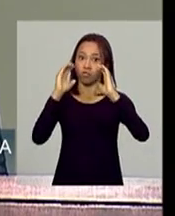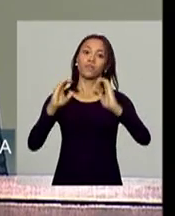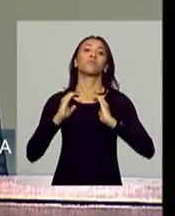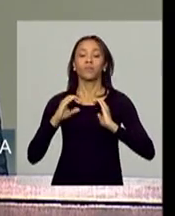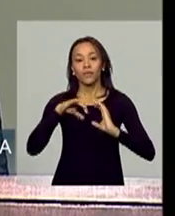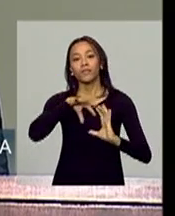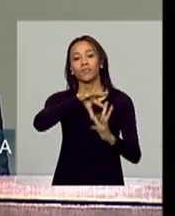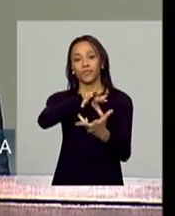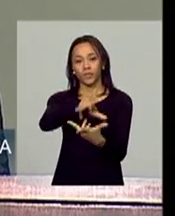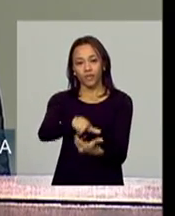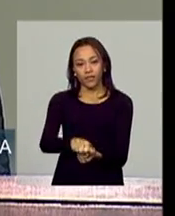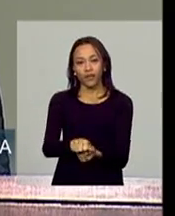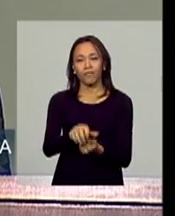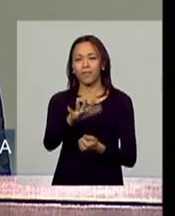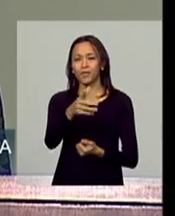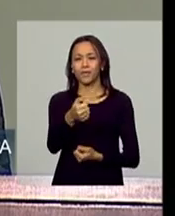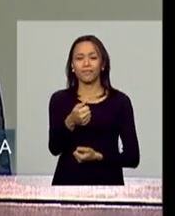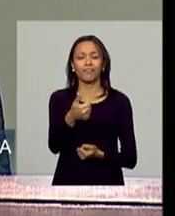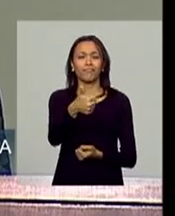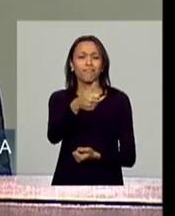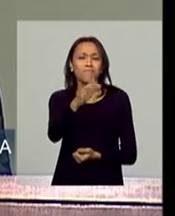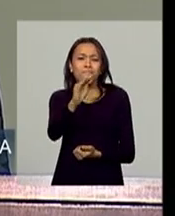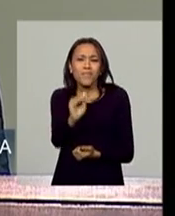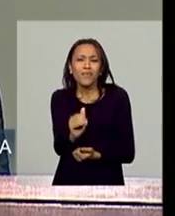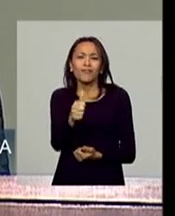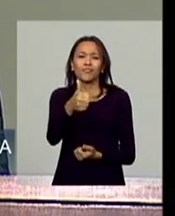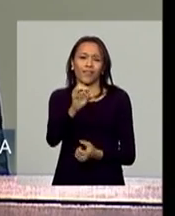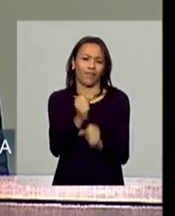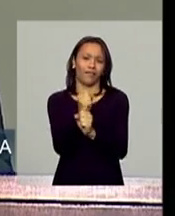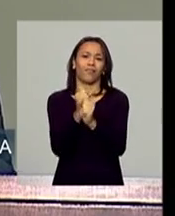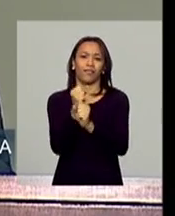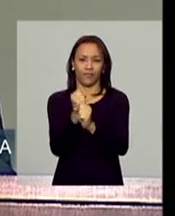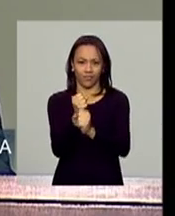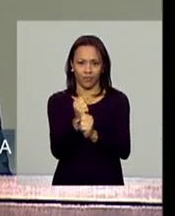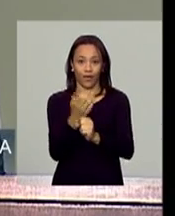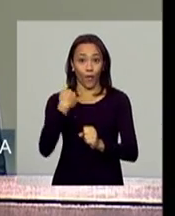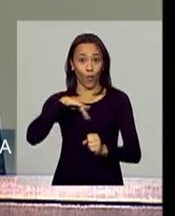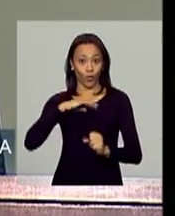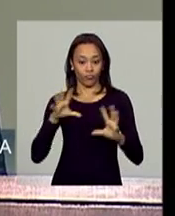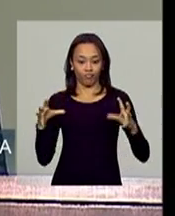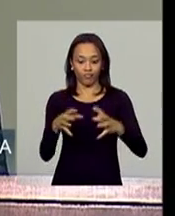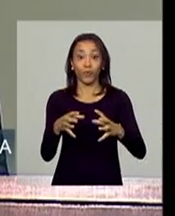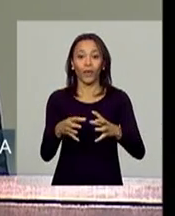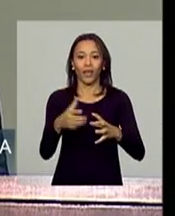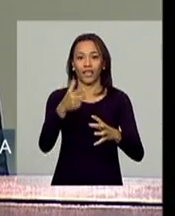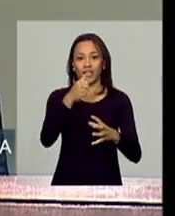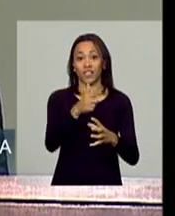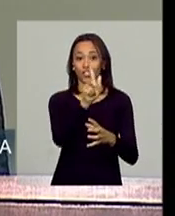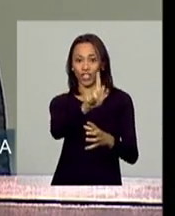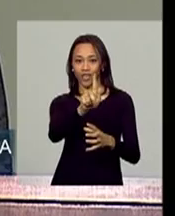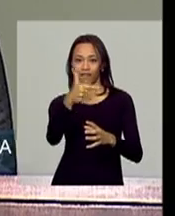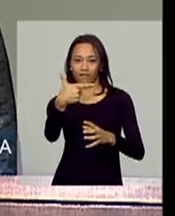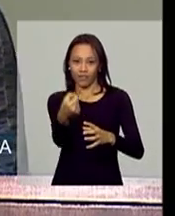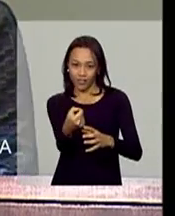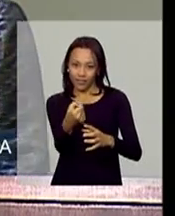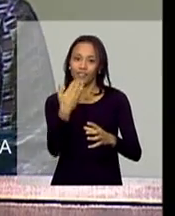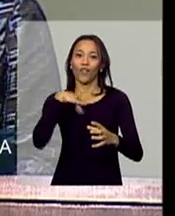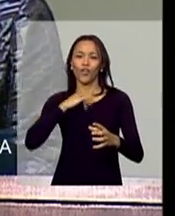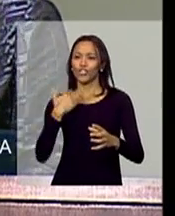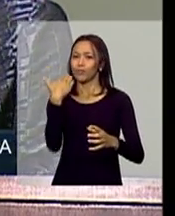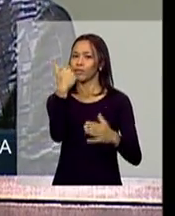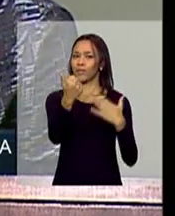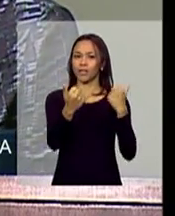pouco mais de uma década. Hoje, integramos o G20, somos convocados para os